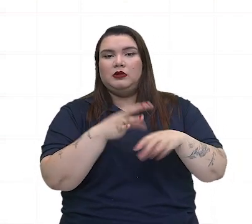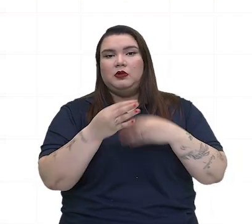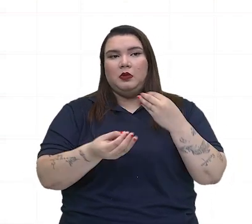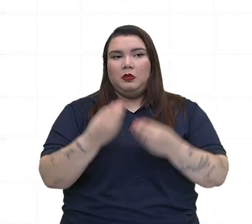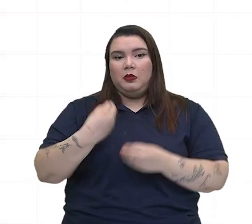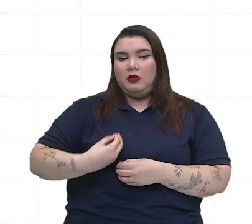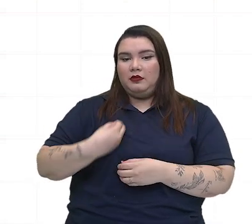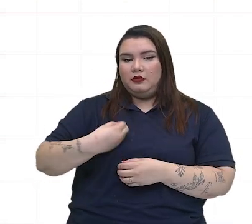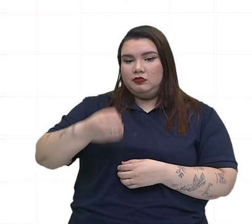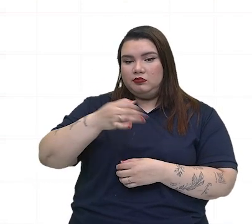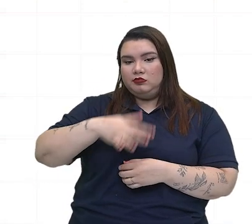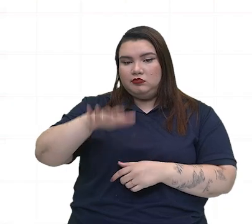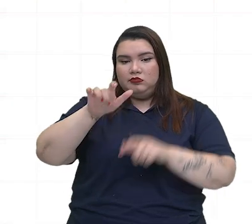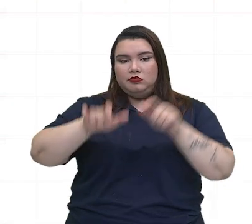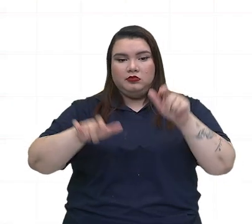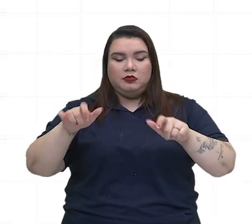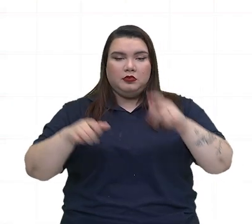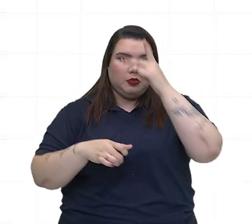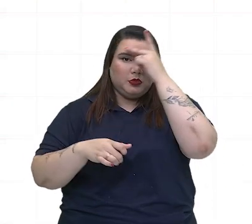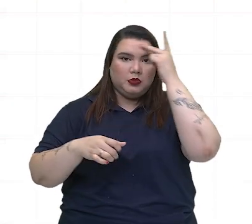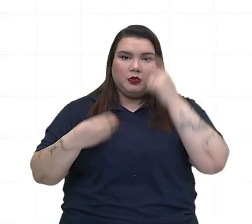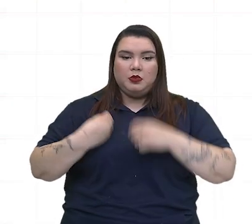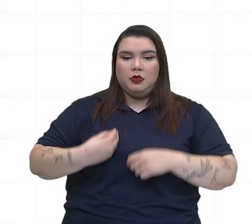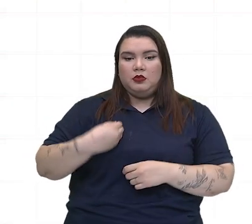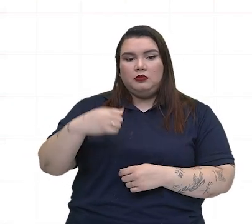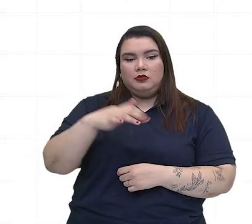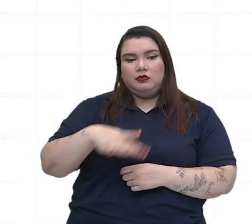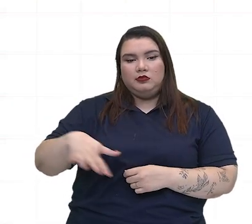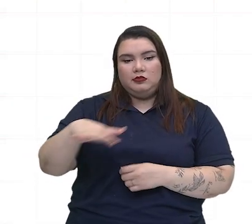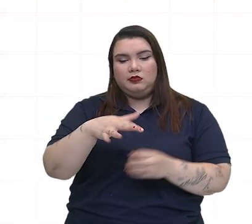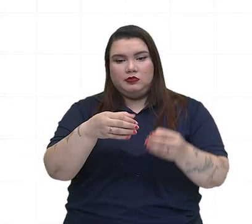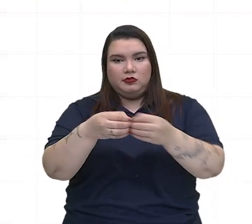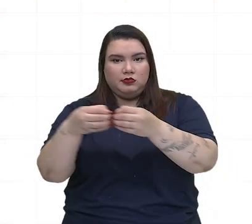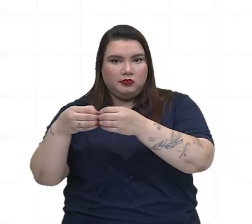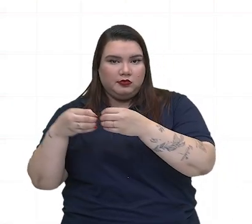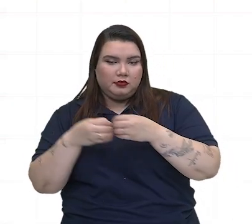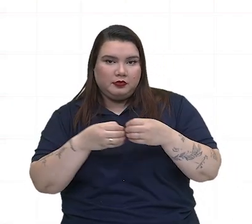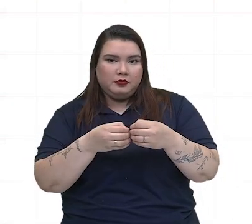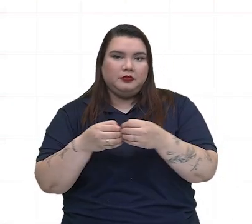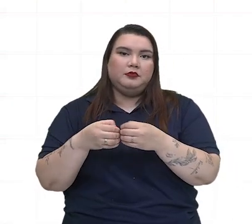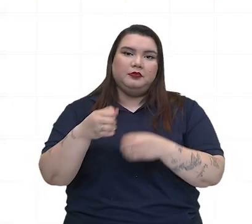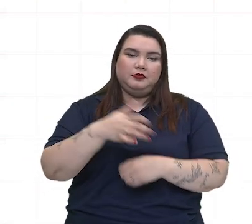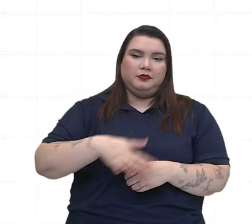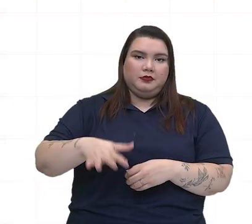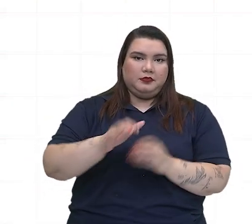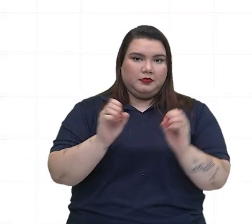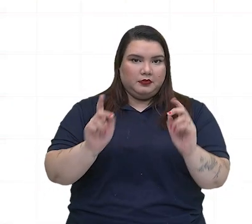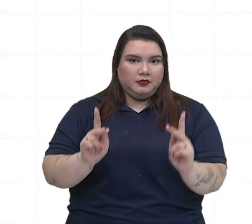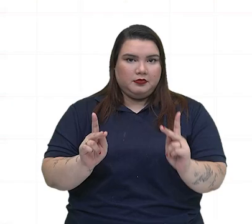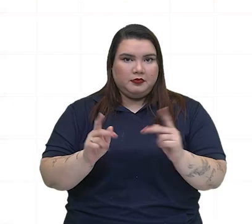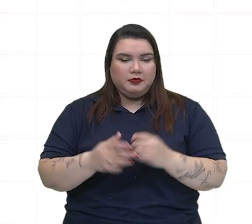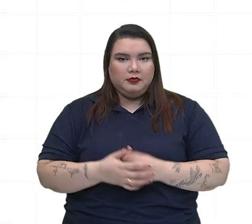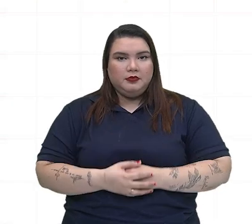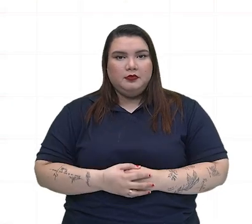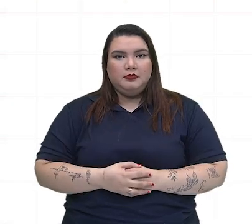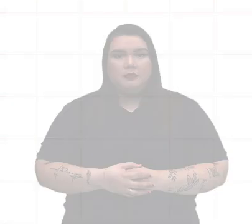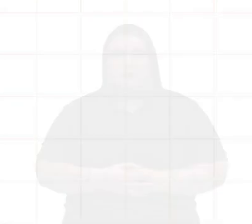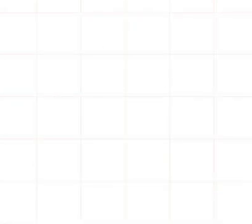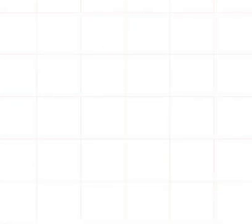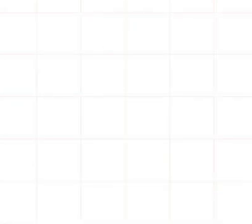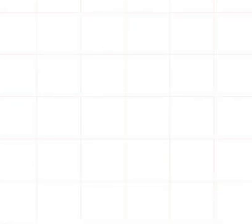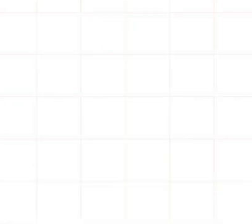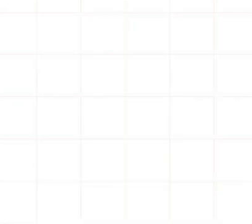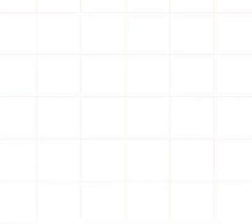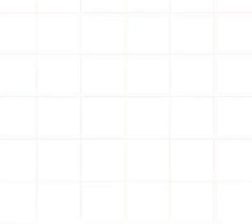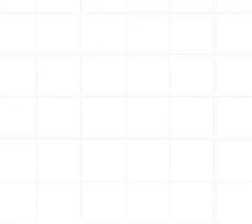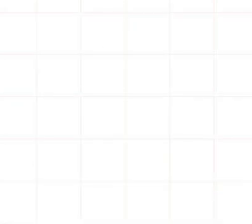qualidade de vida dos moradores que vivem, né, às margens desses ramais. Um